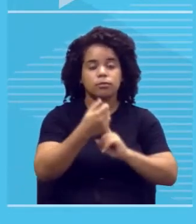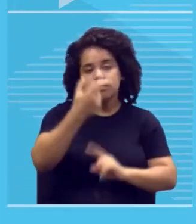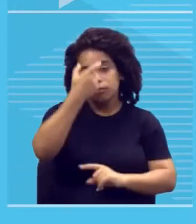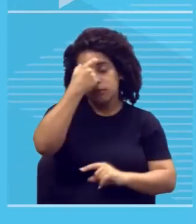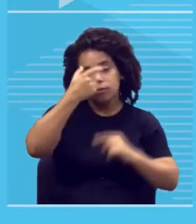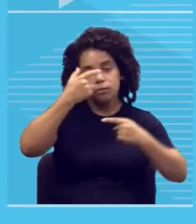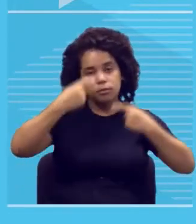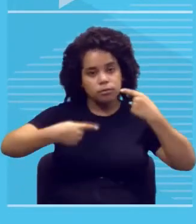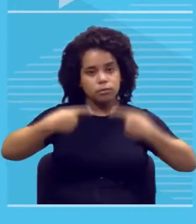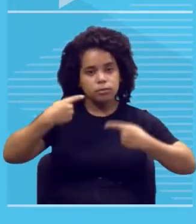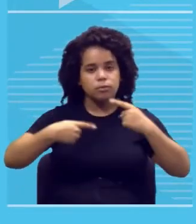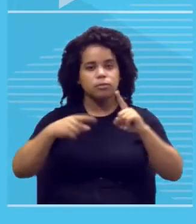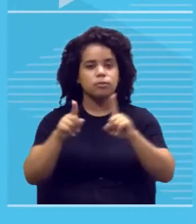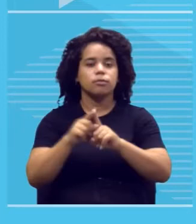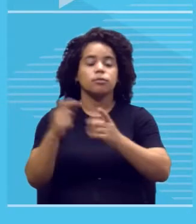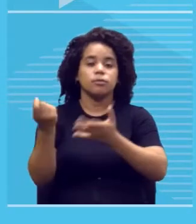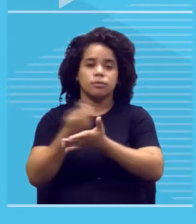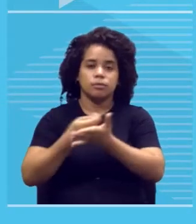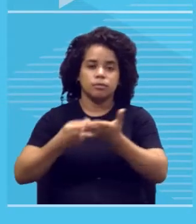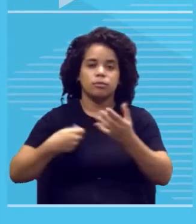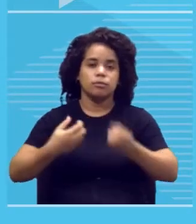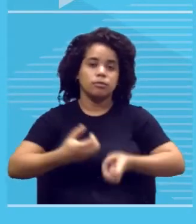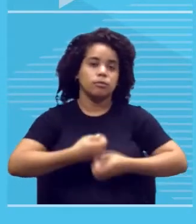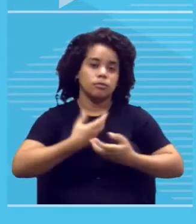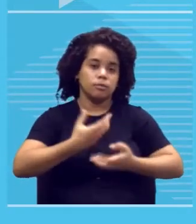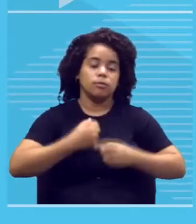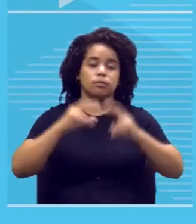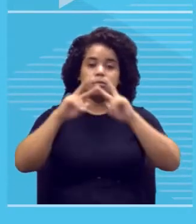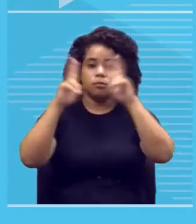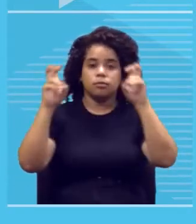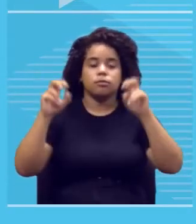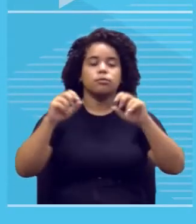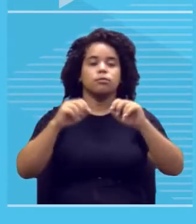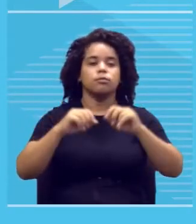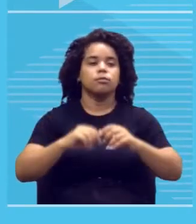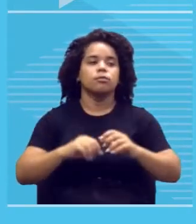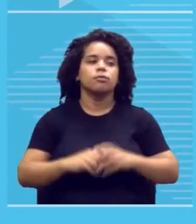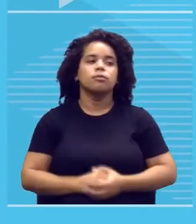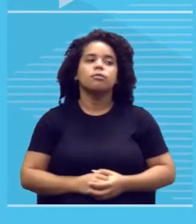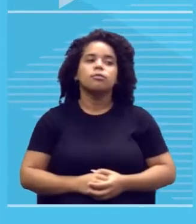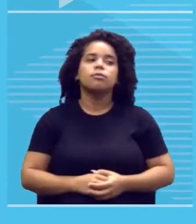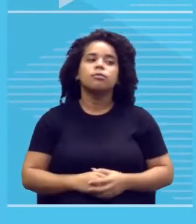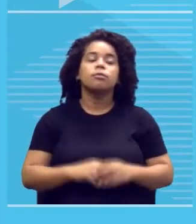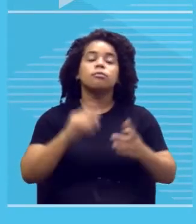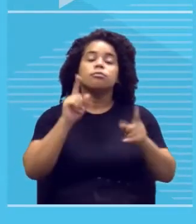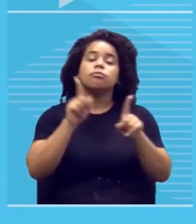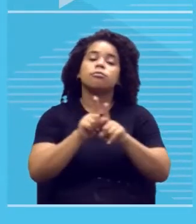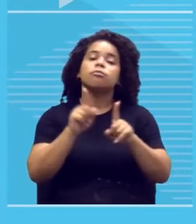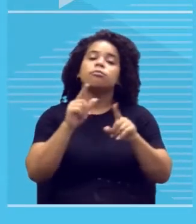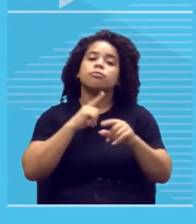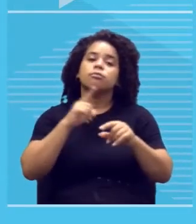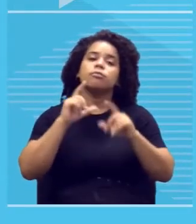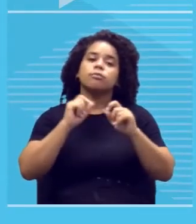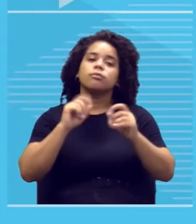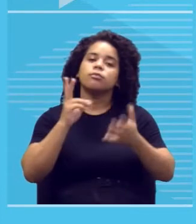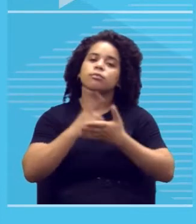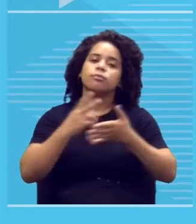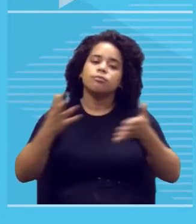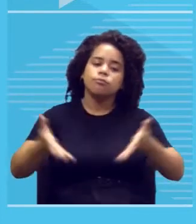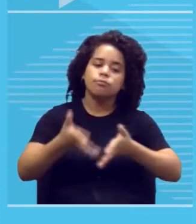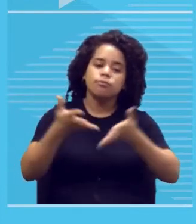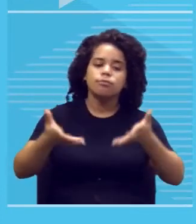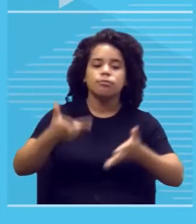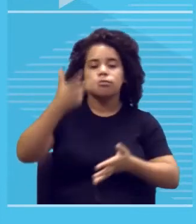e escrevia poemas que tratasse desse tema dessa forma ele tava sempre instigando as pessoas